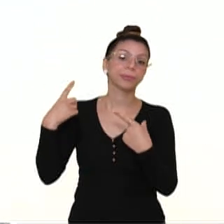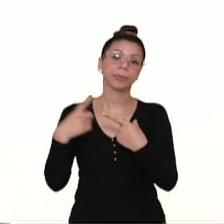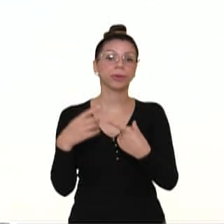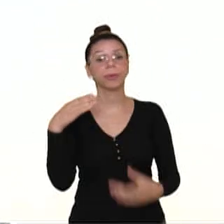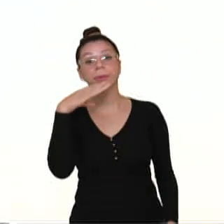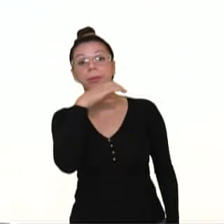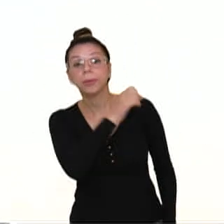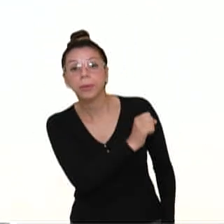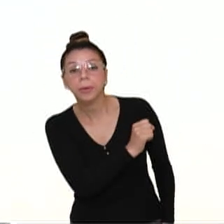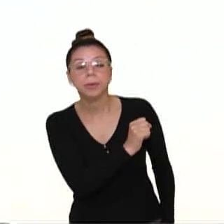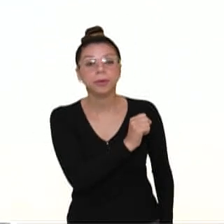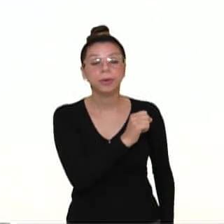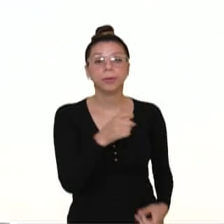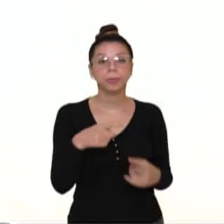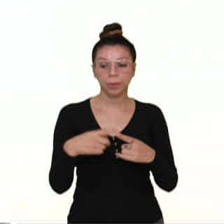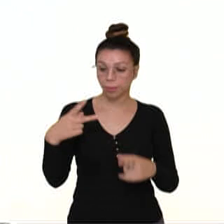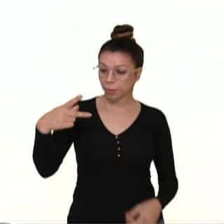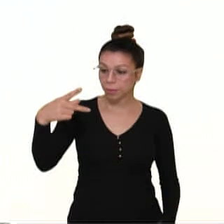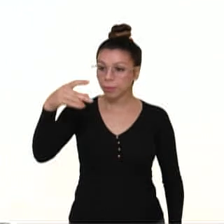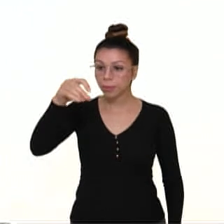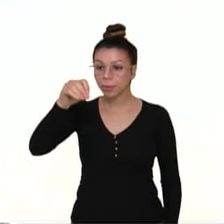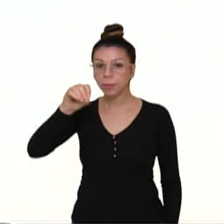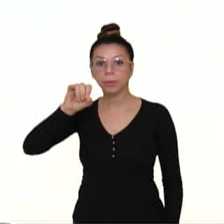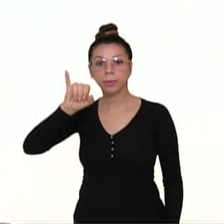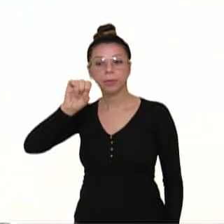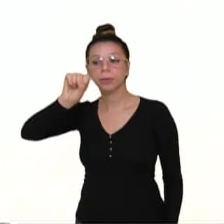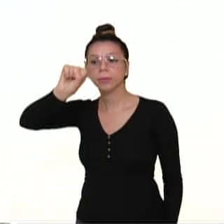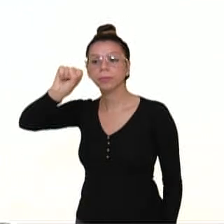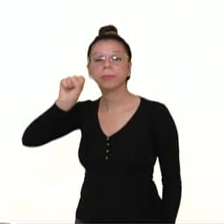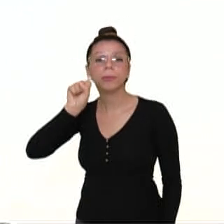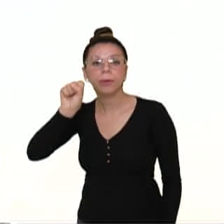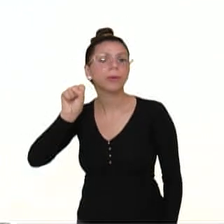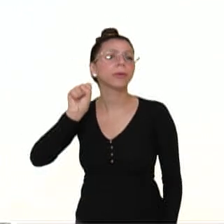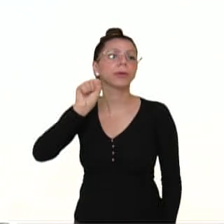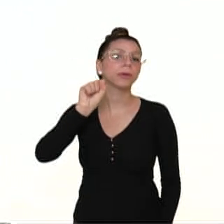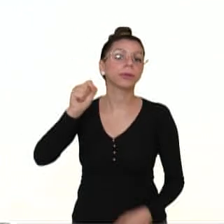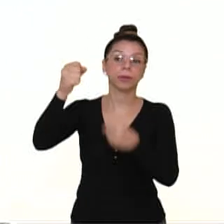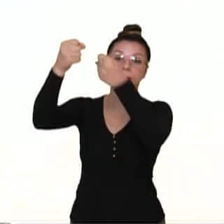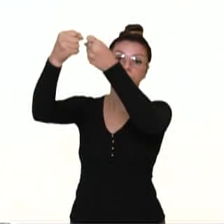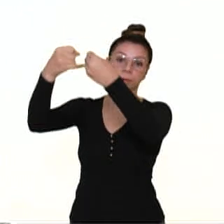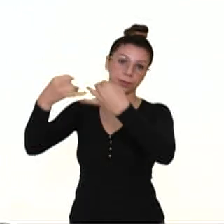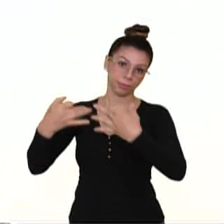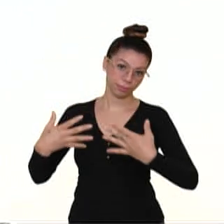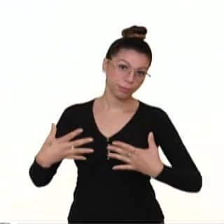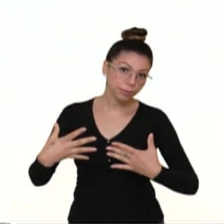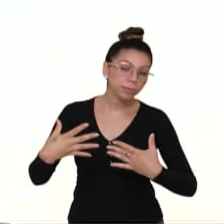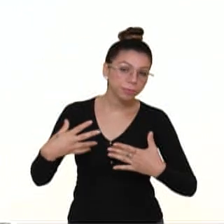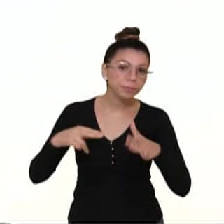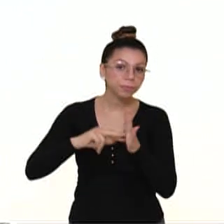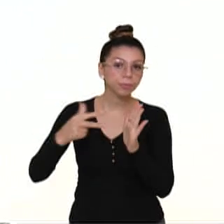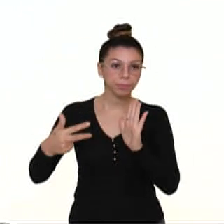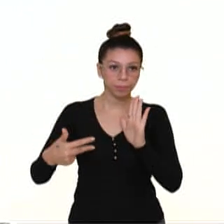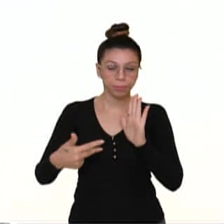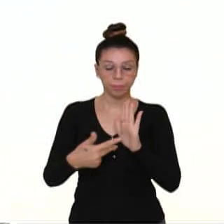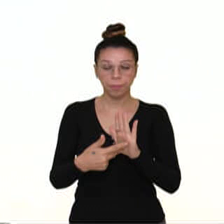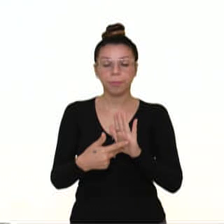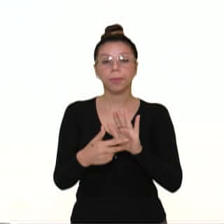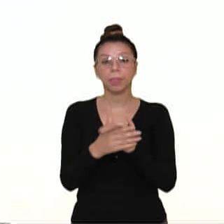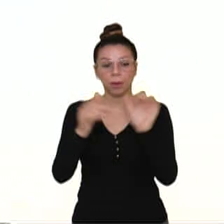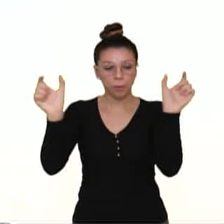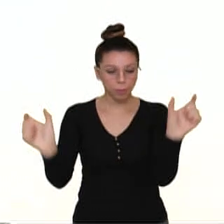claro, porque o pois aqui ele dá a ideia de explicação. A conjunção pois,